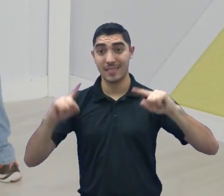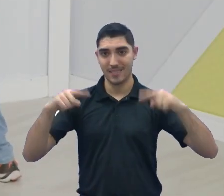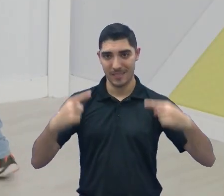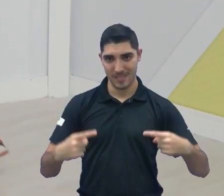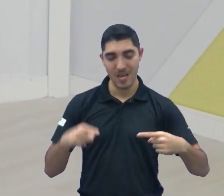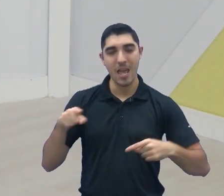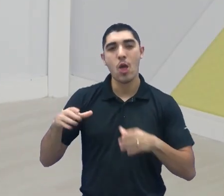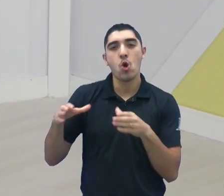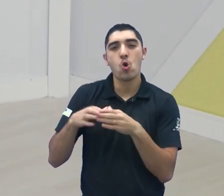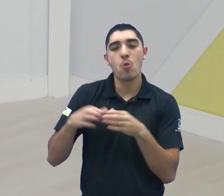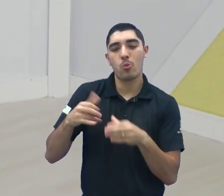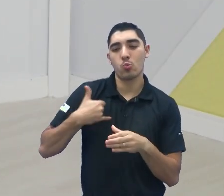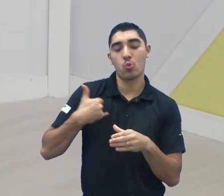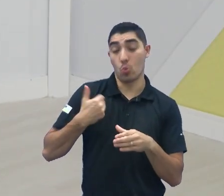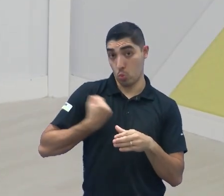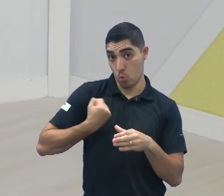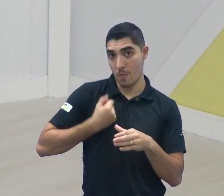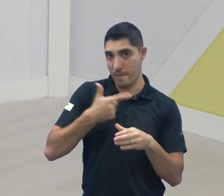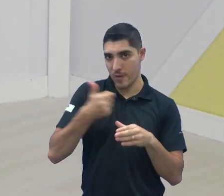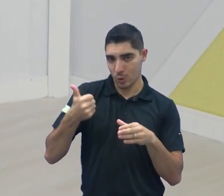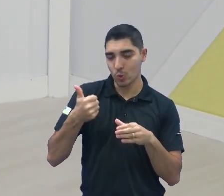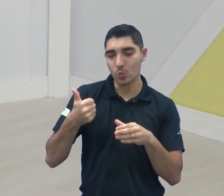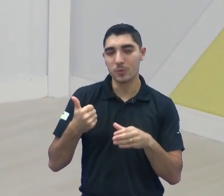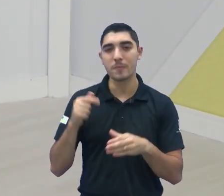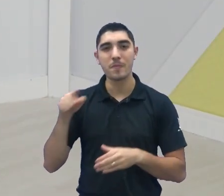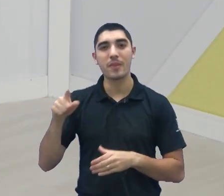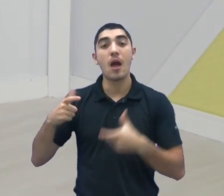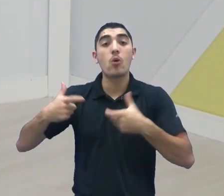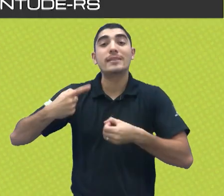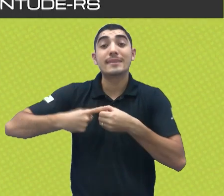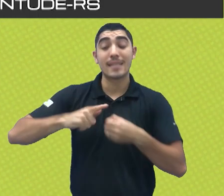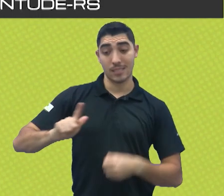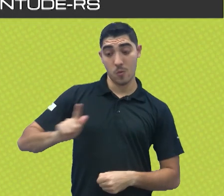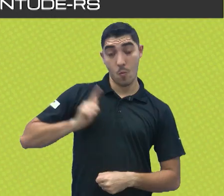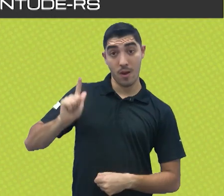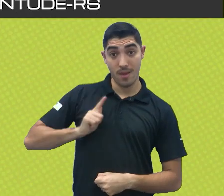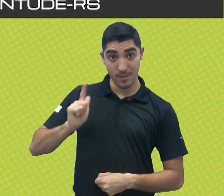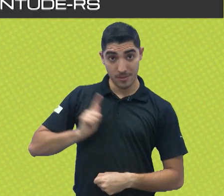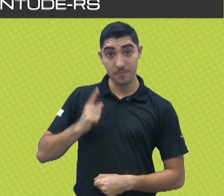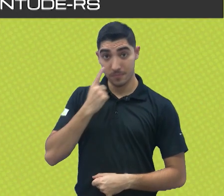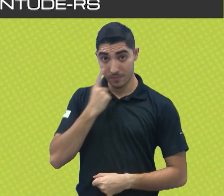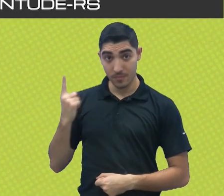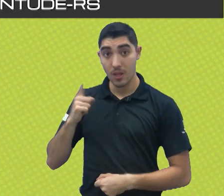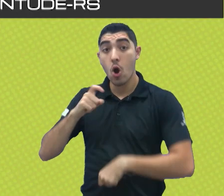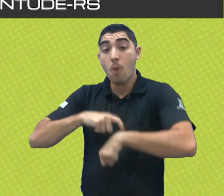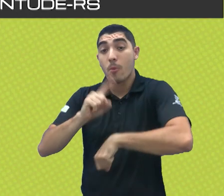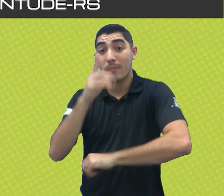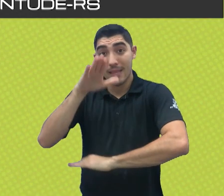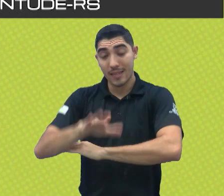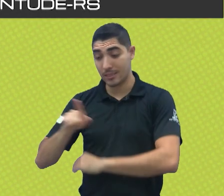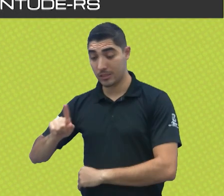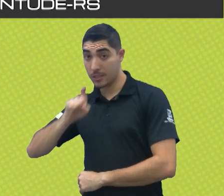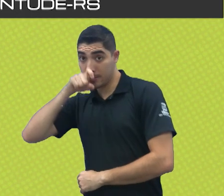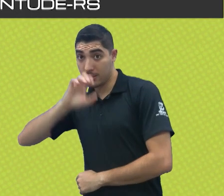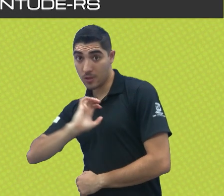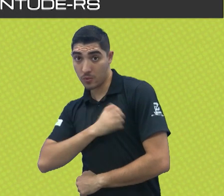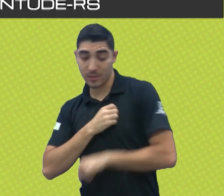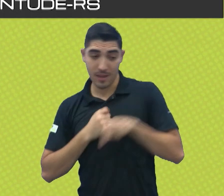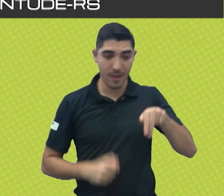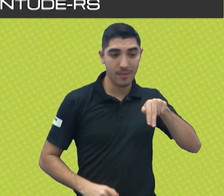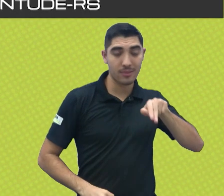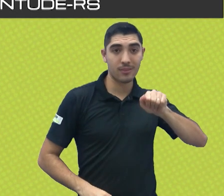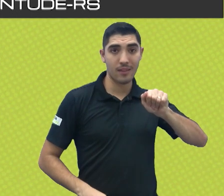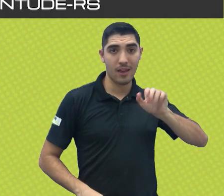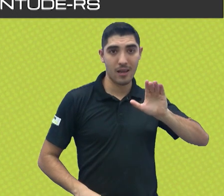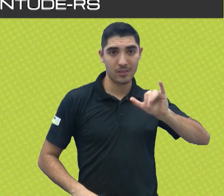do São José, lá em Guaratinguetá, estádio Dario Rodrigues Leite, 1 da tarde, São José e Nacional. O João estará lá, segunda-feira, todos os detalhes, se